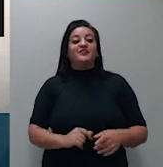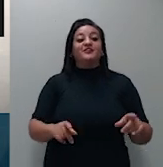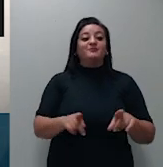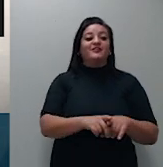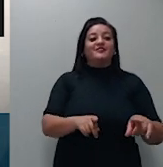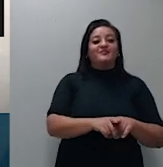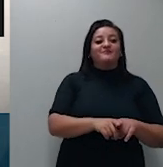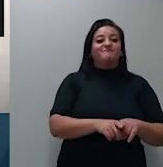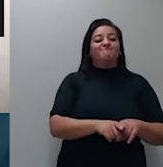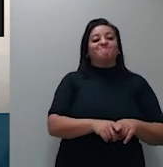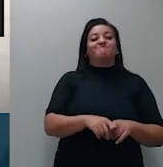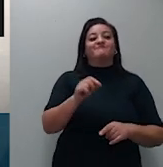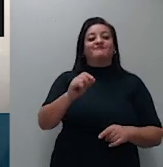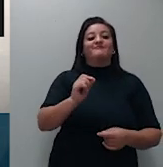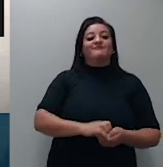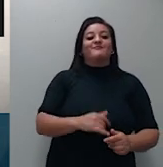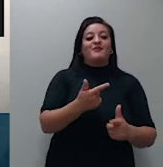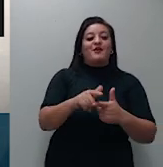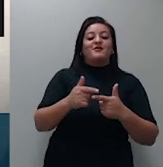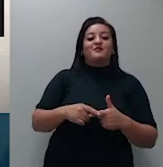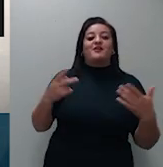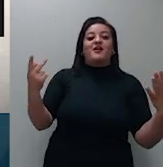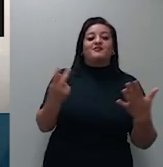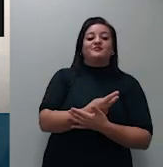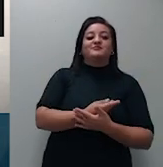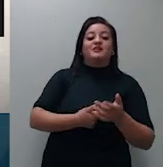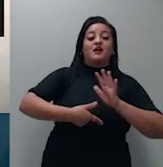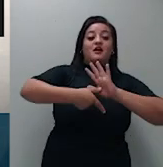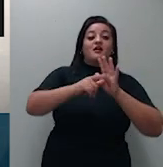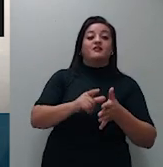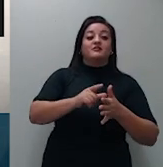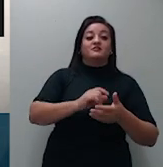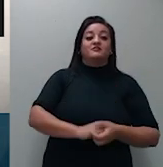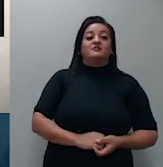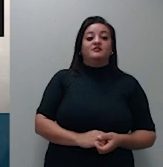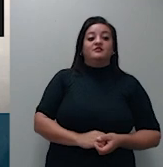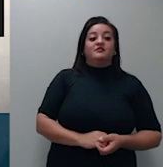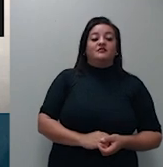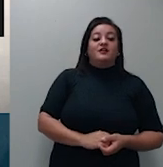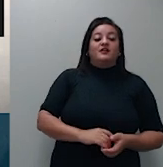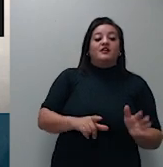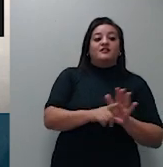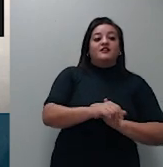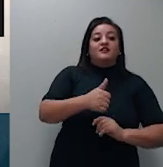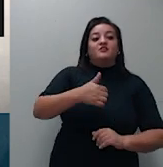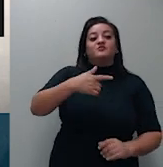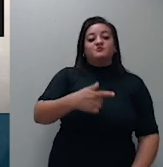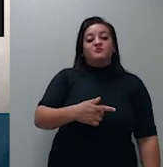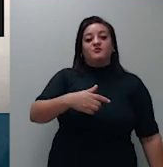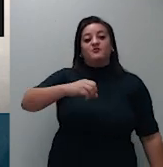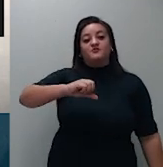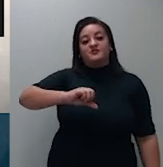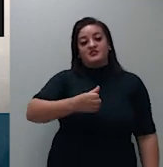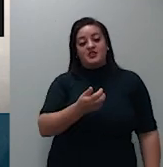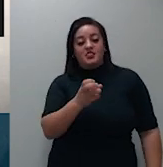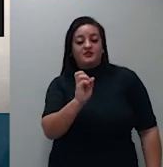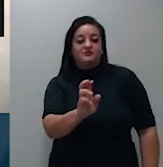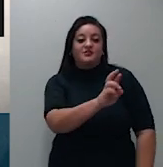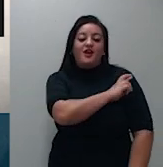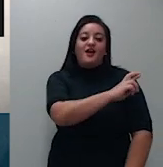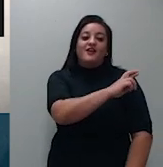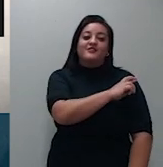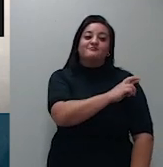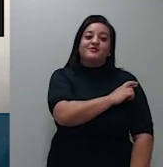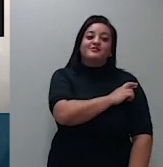para os fatos ocorridos antes antes da 12965 a responsabilidade do provedor